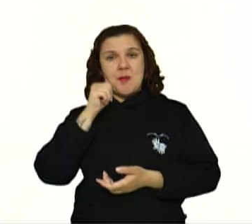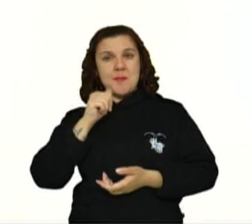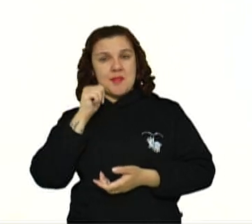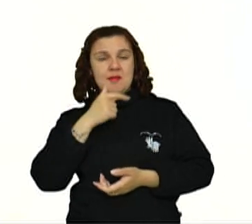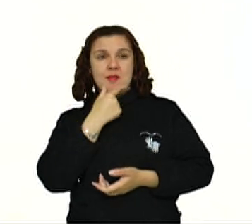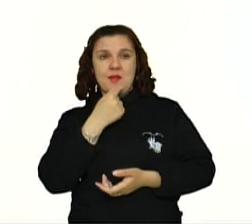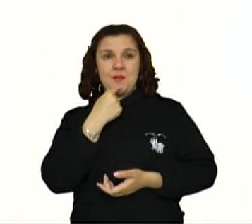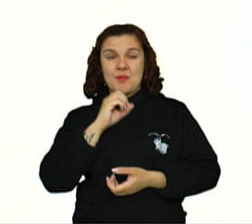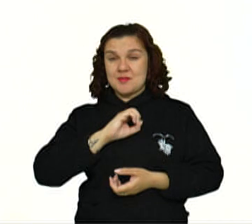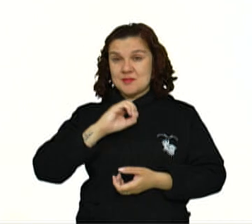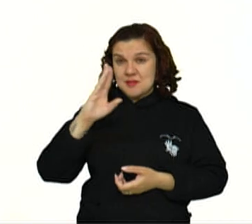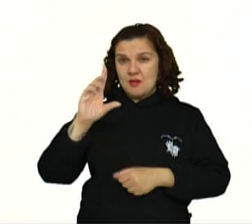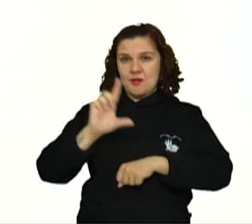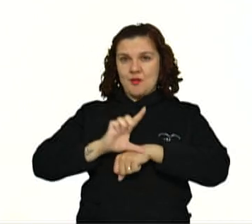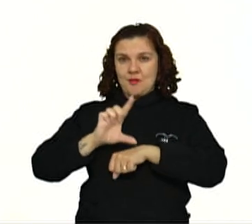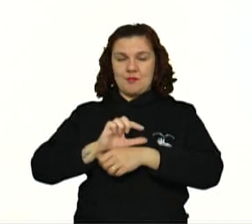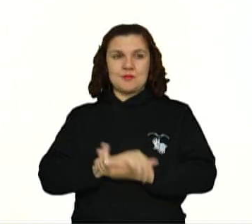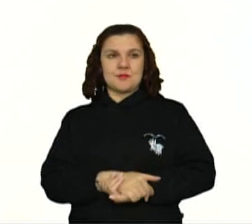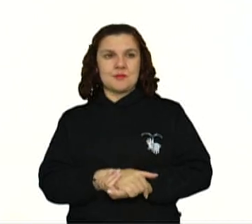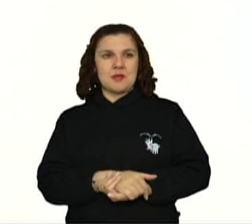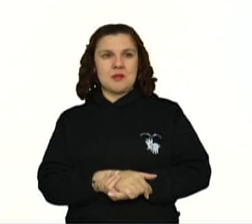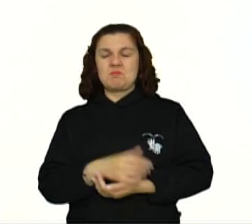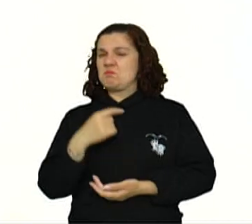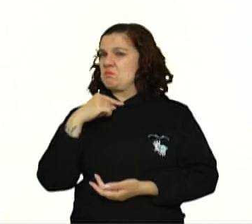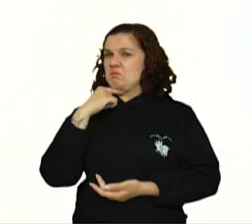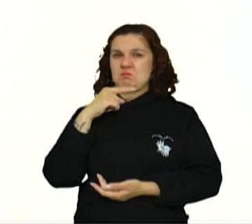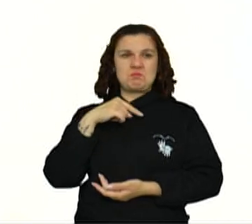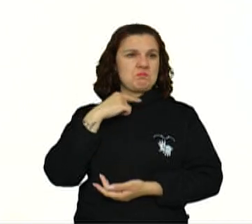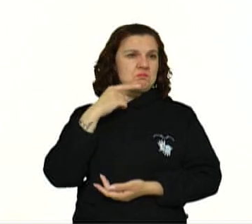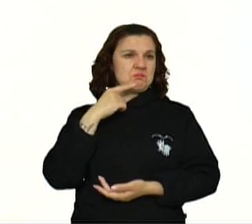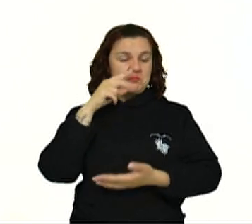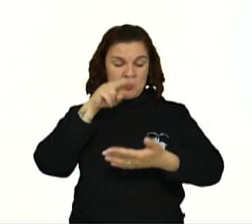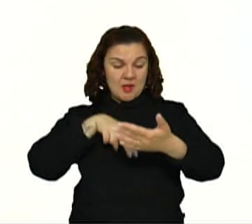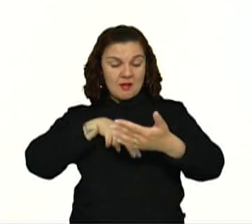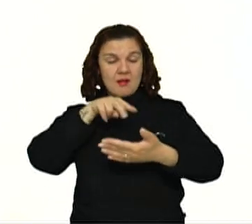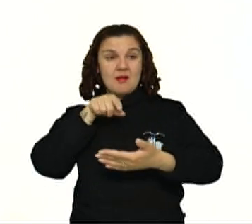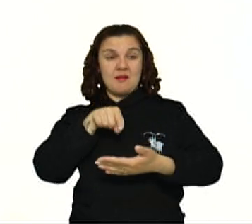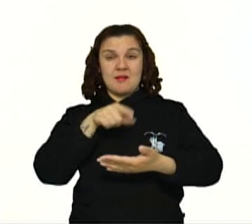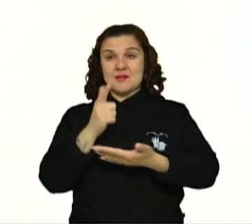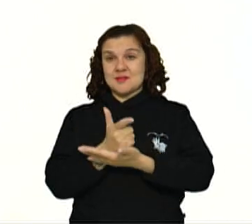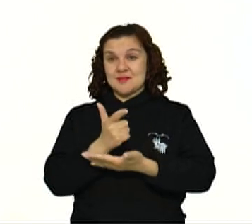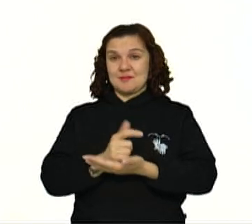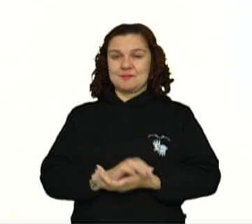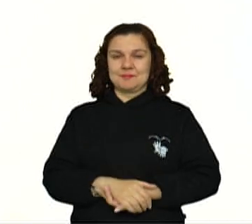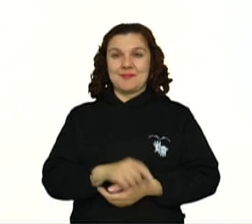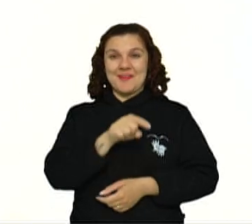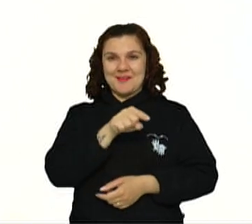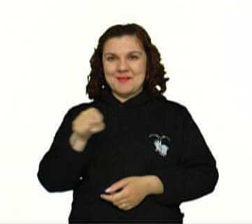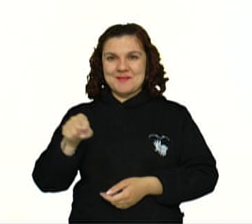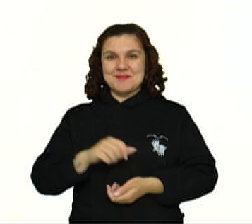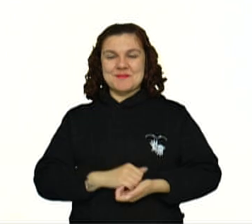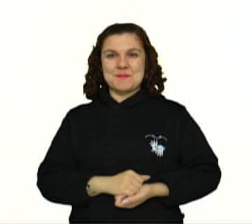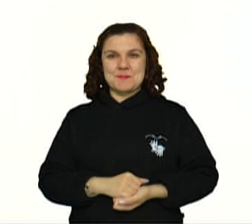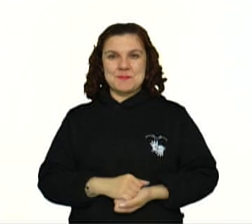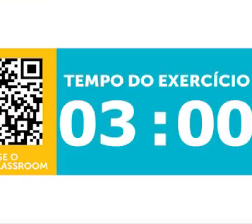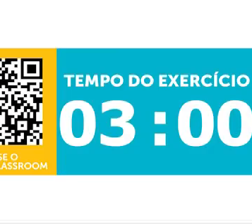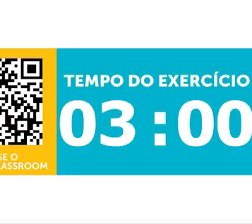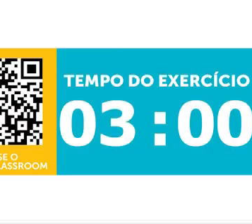Pedro saíram da loja. D. Não consigo parar de ler este livro. Com vocês.